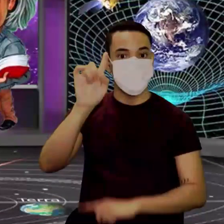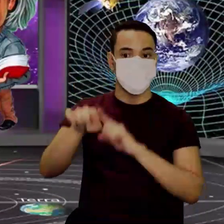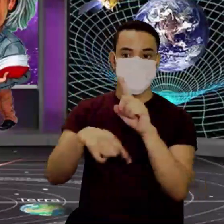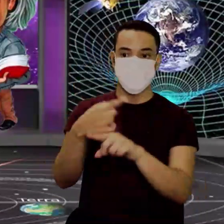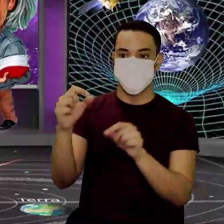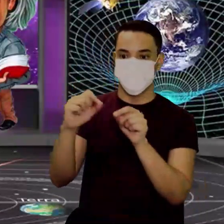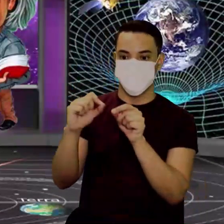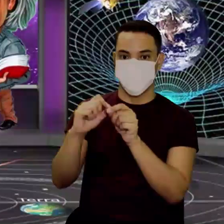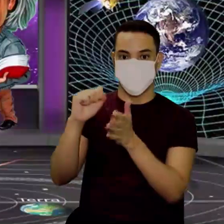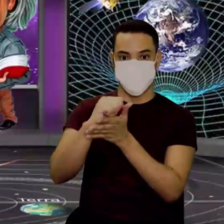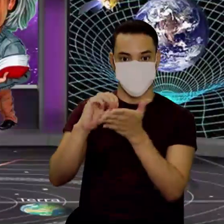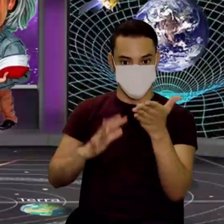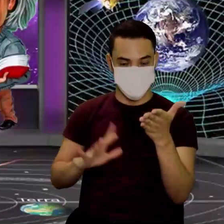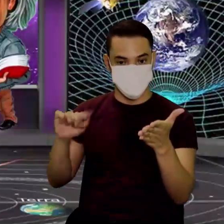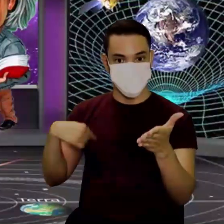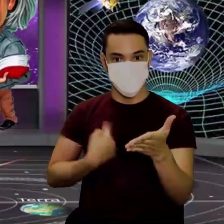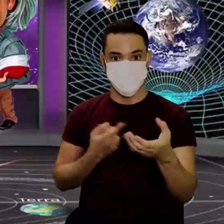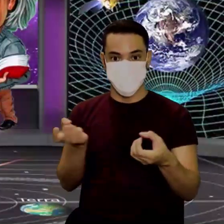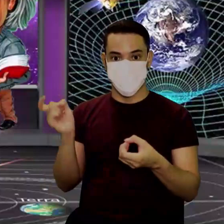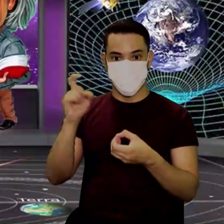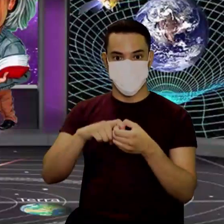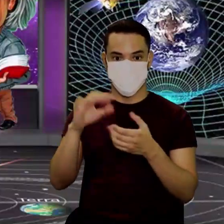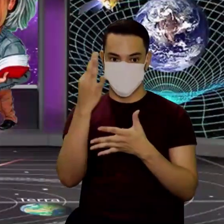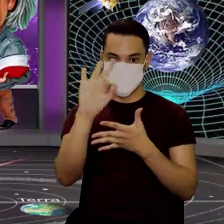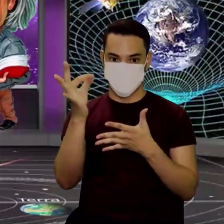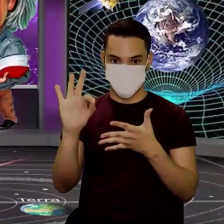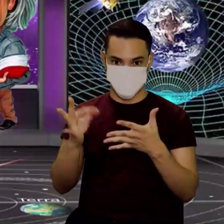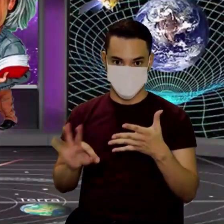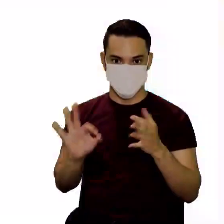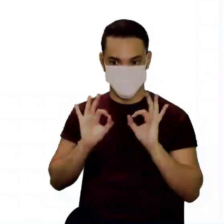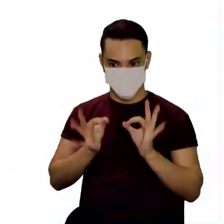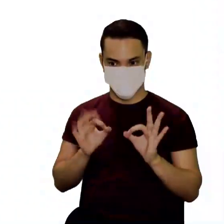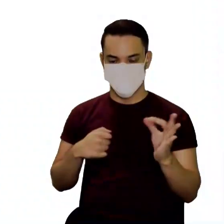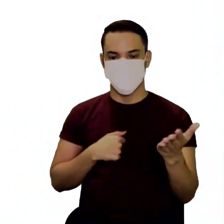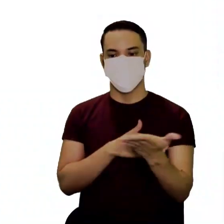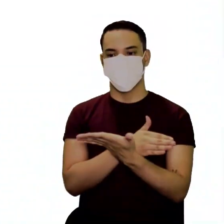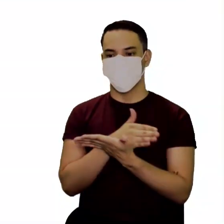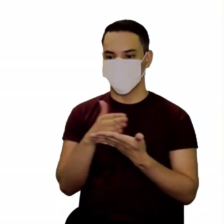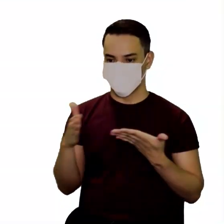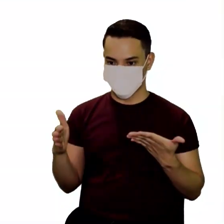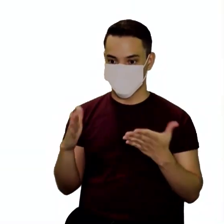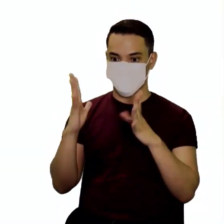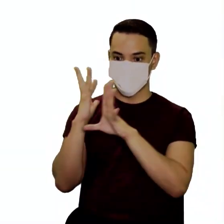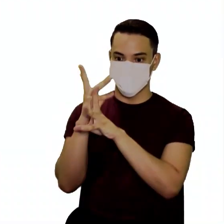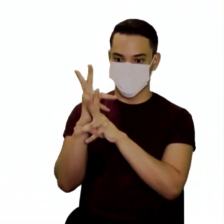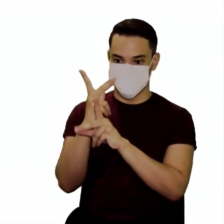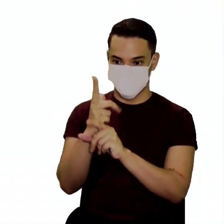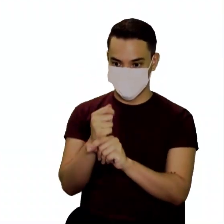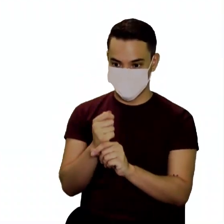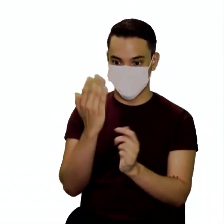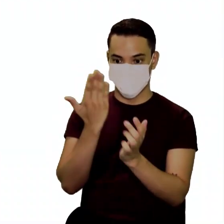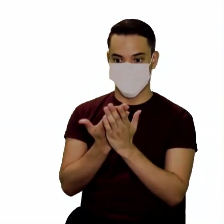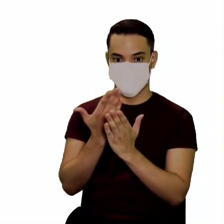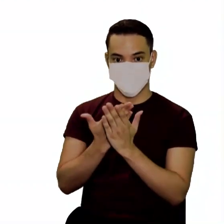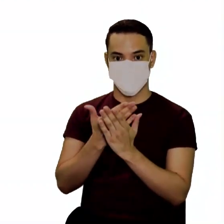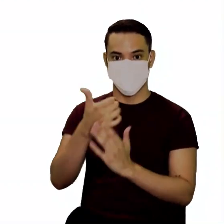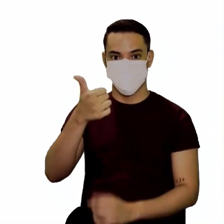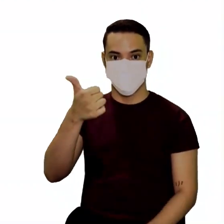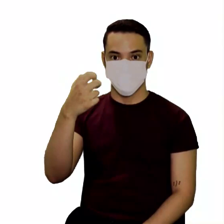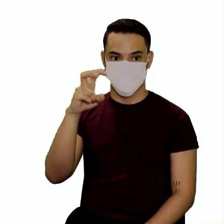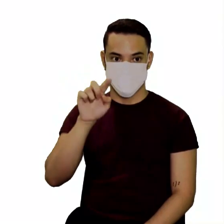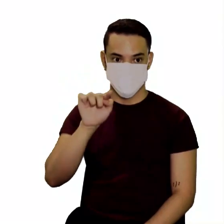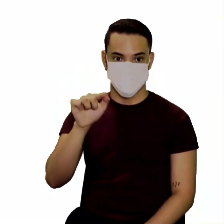as atividades, aí nós voltamos corrigindo, né? Então, vamos começar? Então, a revisão da aula